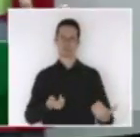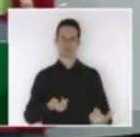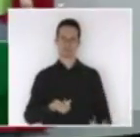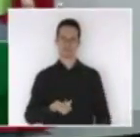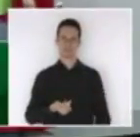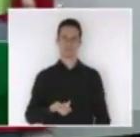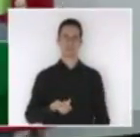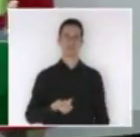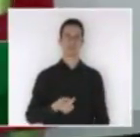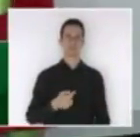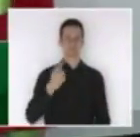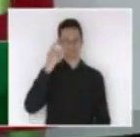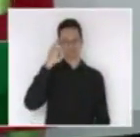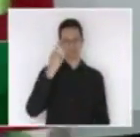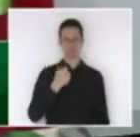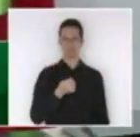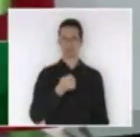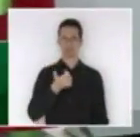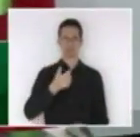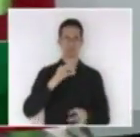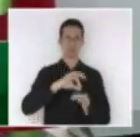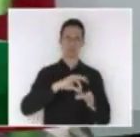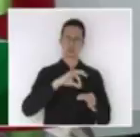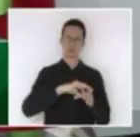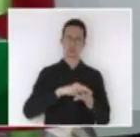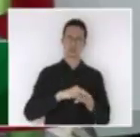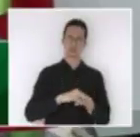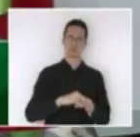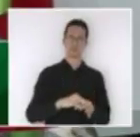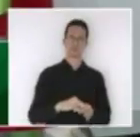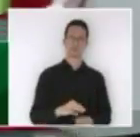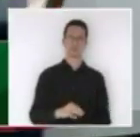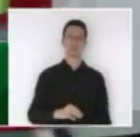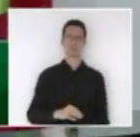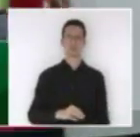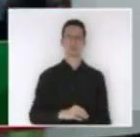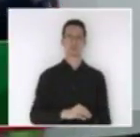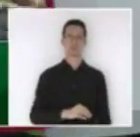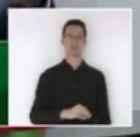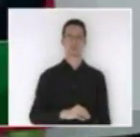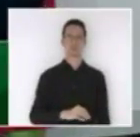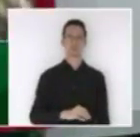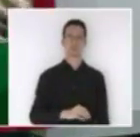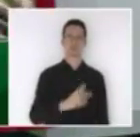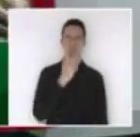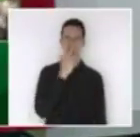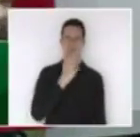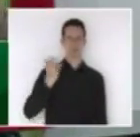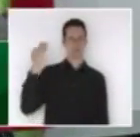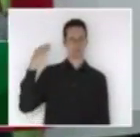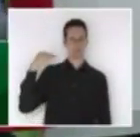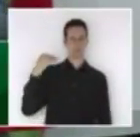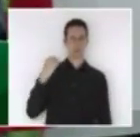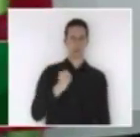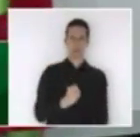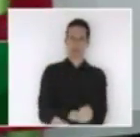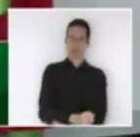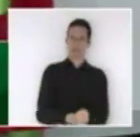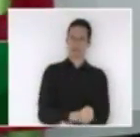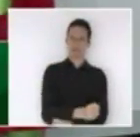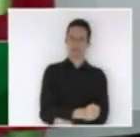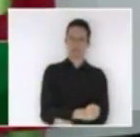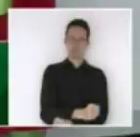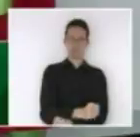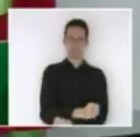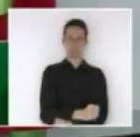poucas instituições, eu não conheço outra, que vive ainda a época da escravidão, em que